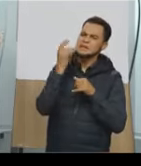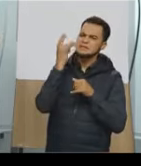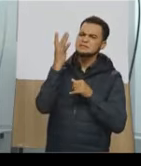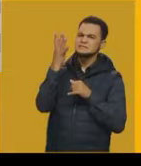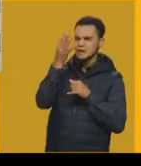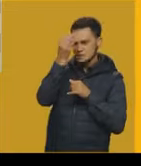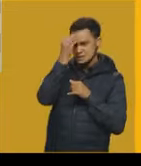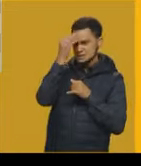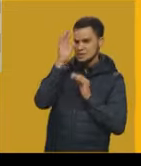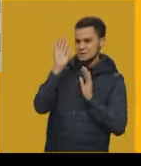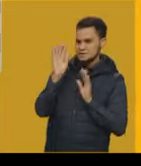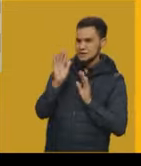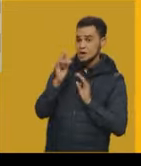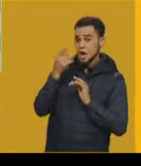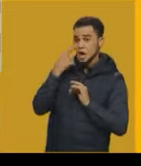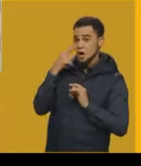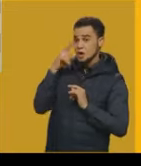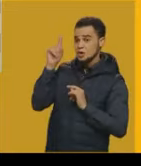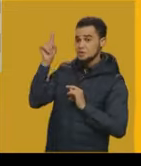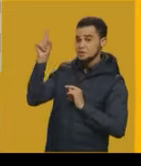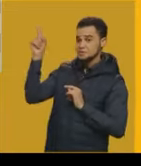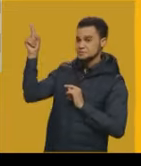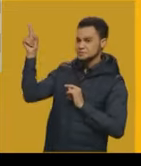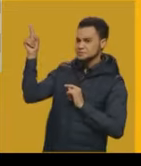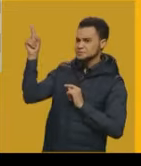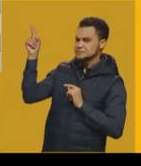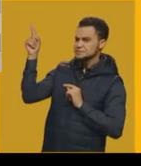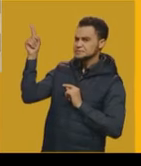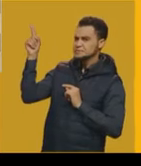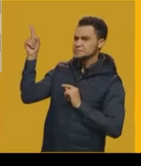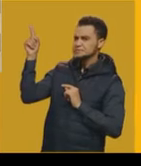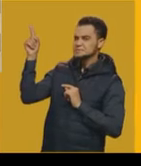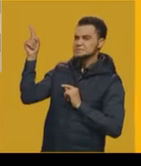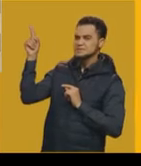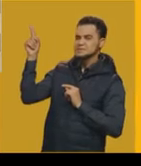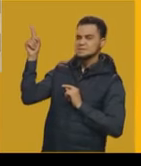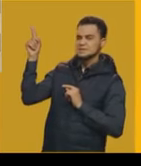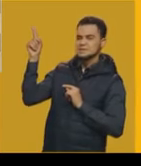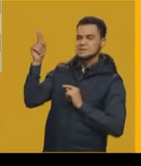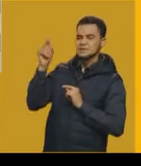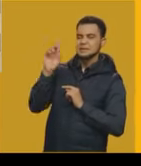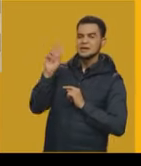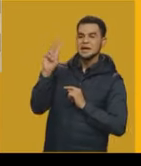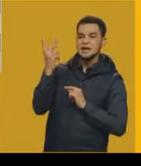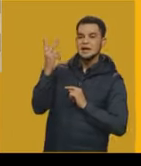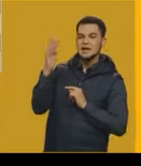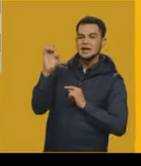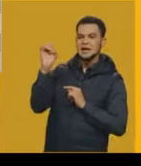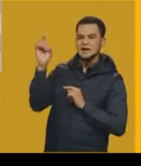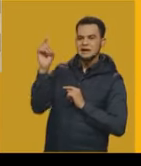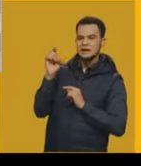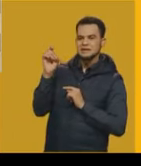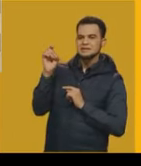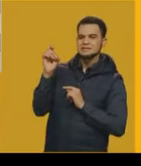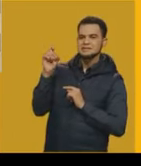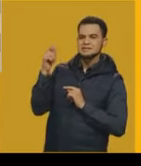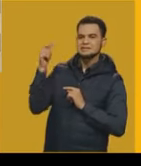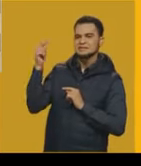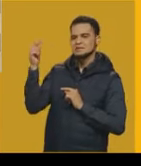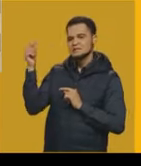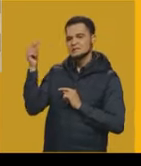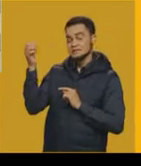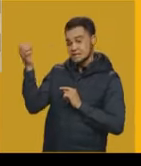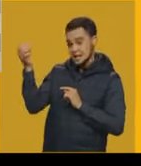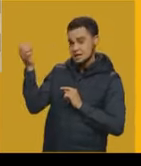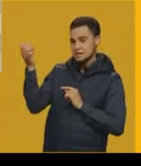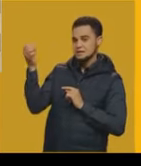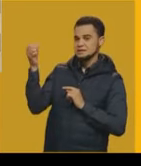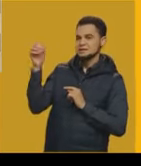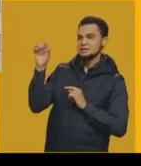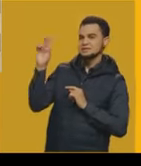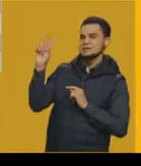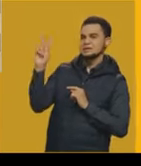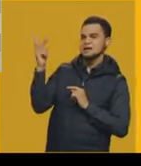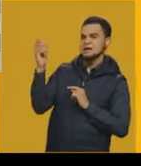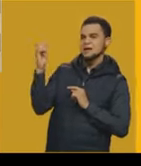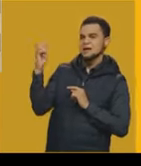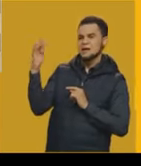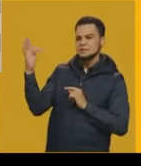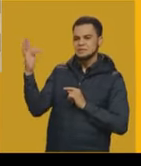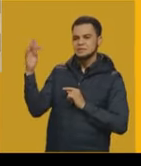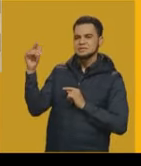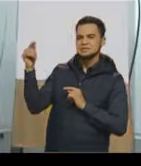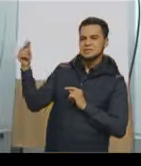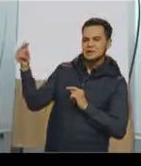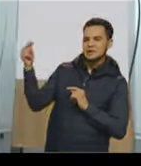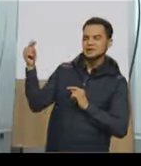gravar. Então, hex, lembra de hexa, hept e oct. E tem